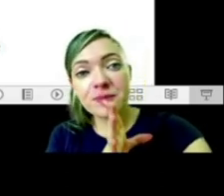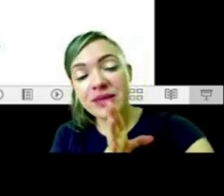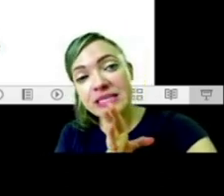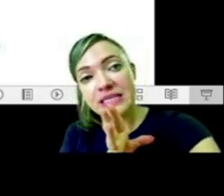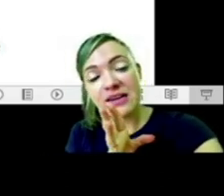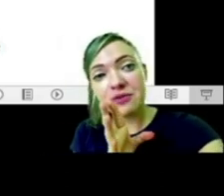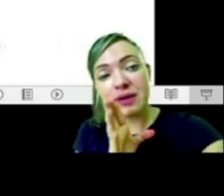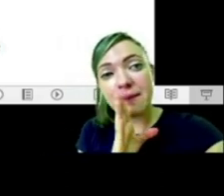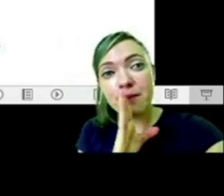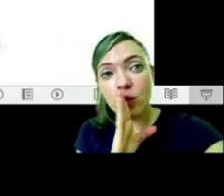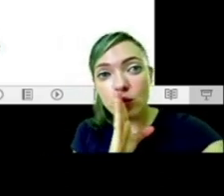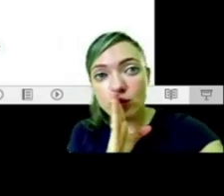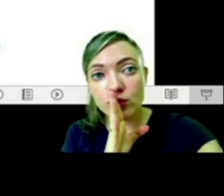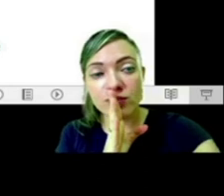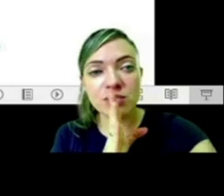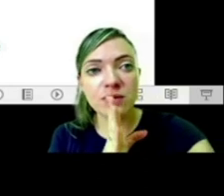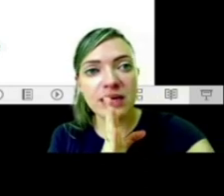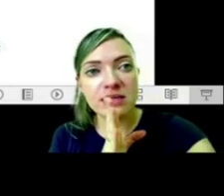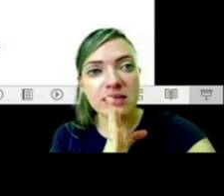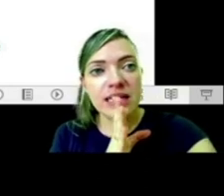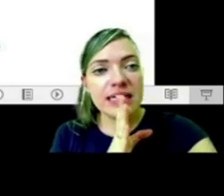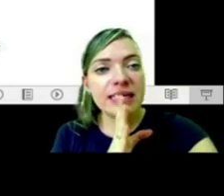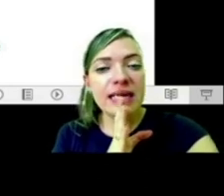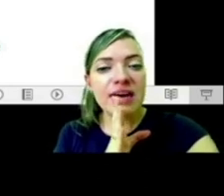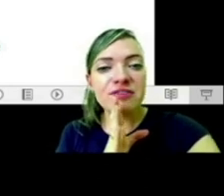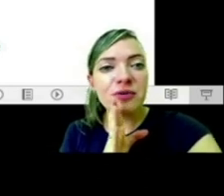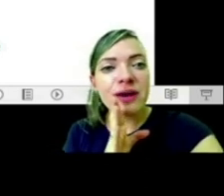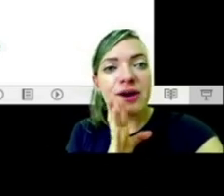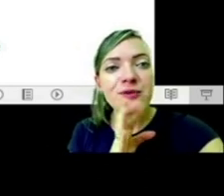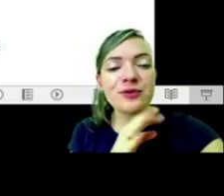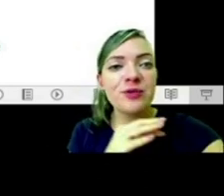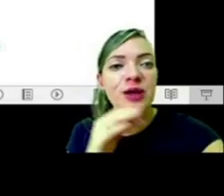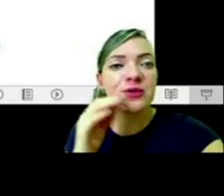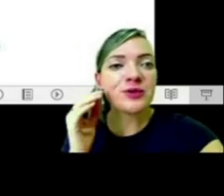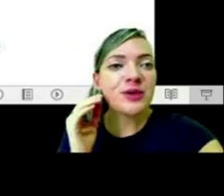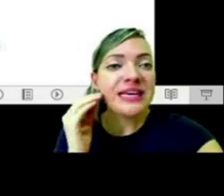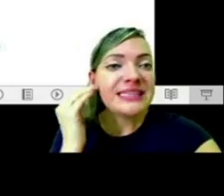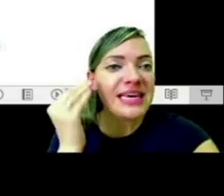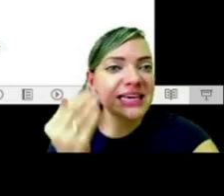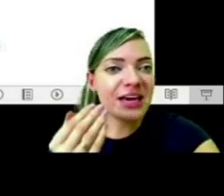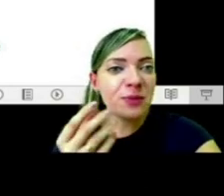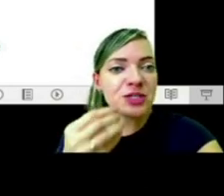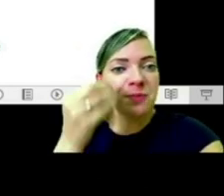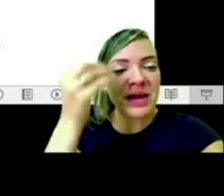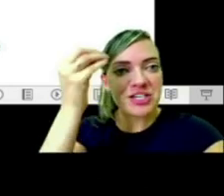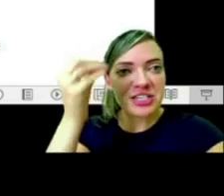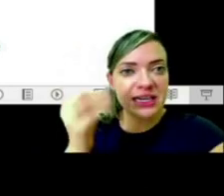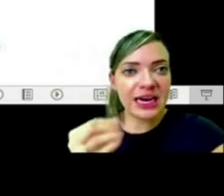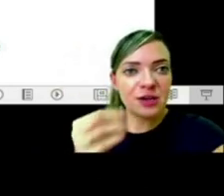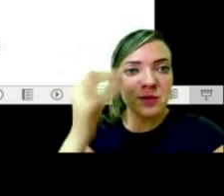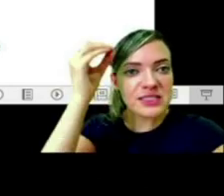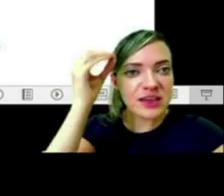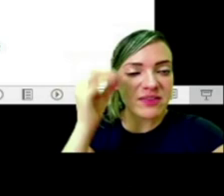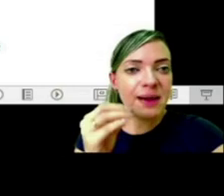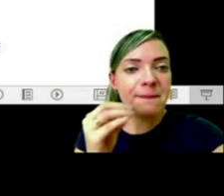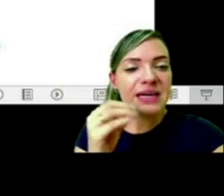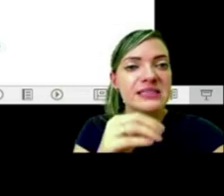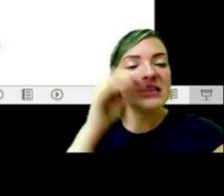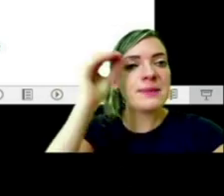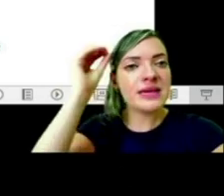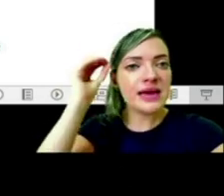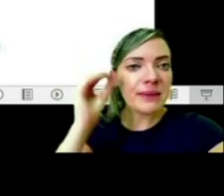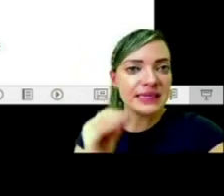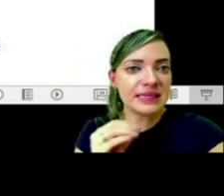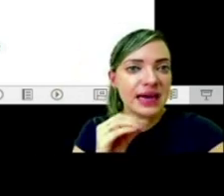um gráfico. Esse gráfico cai muito nos vestibulares e gráfico é algo que o aluno tem que realmente praticar, observar